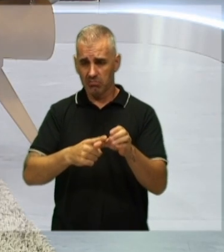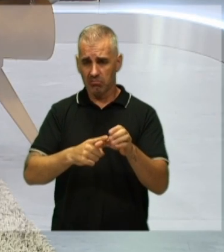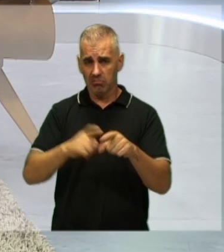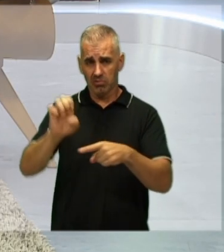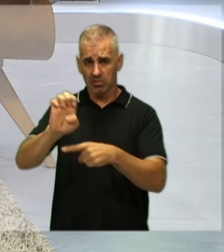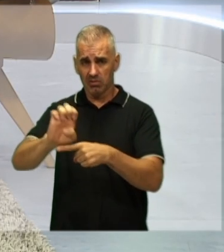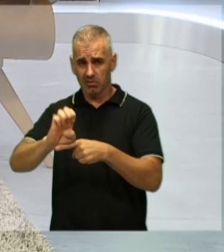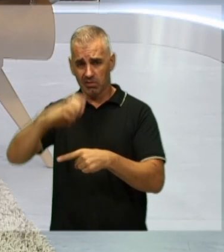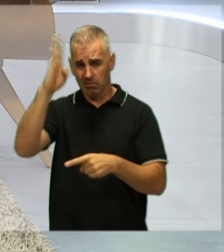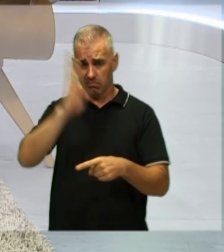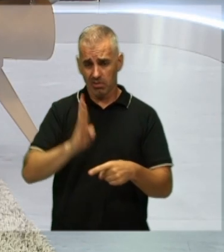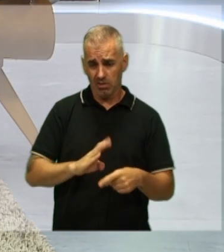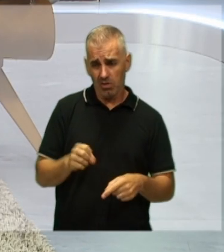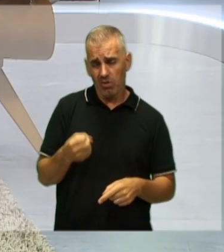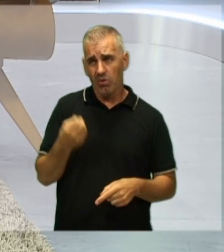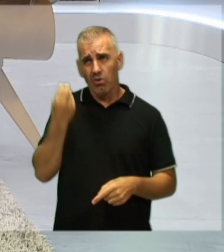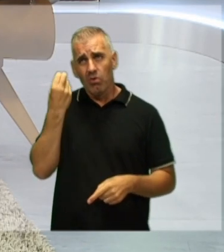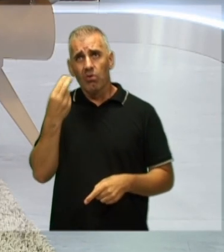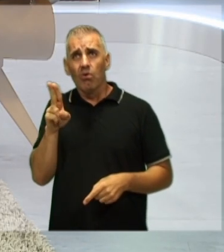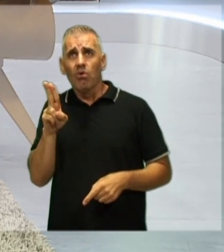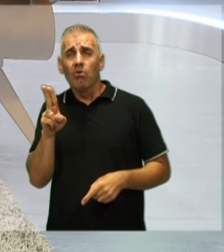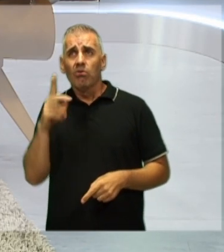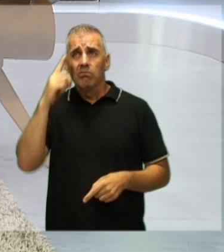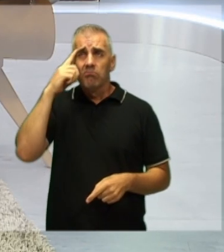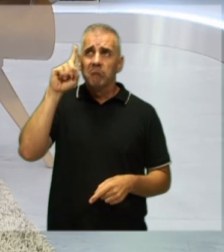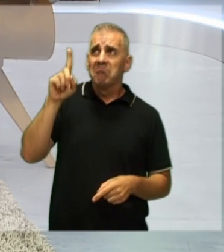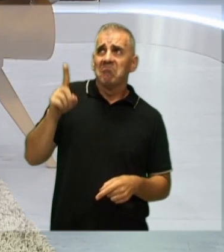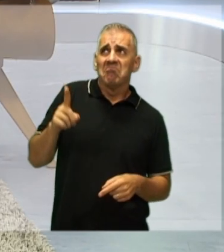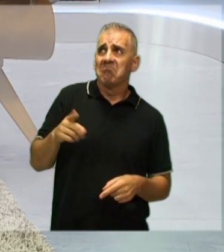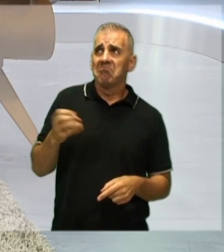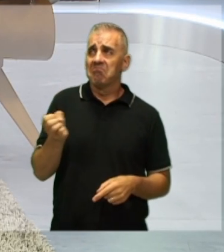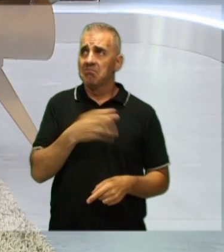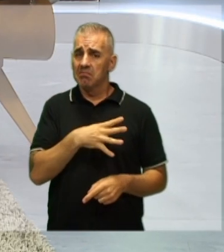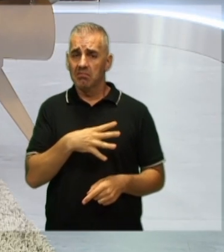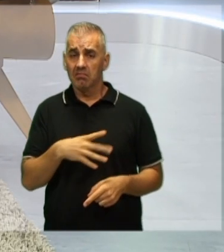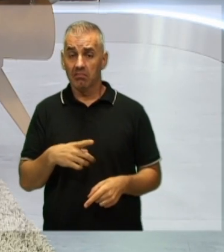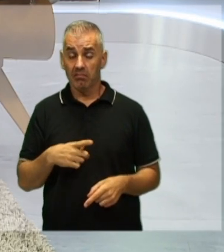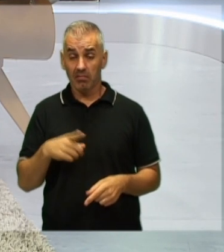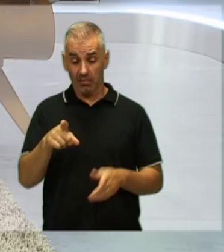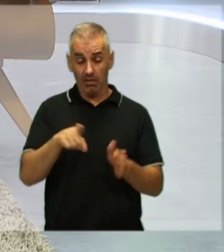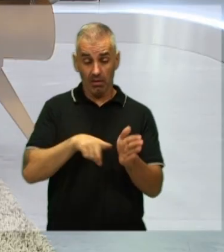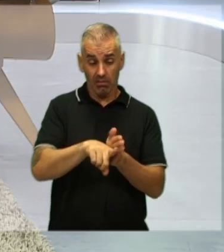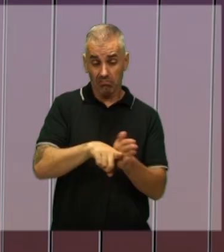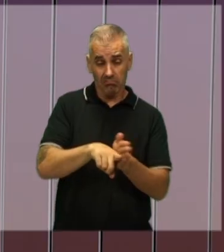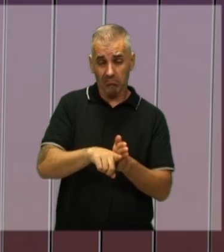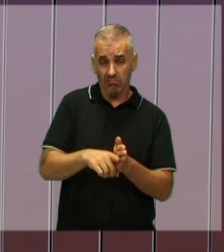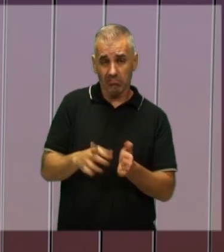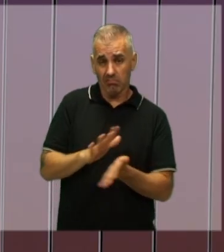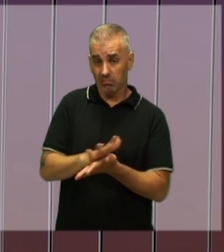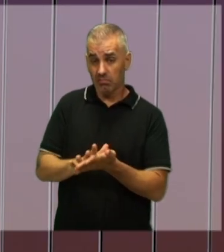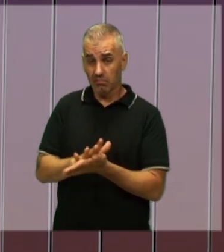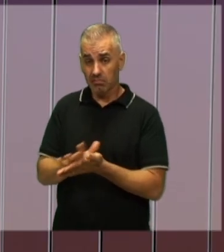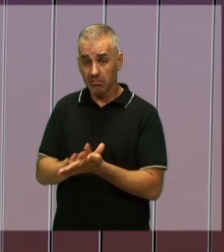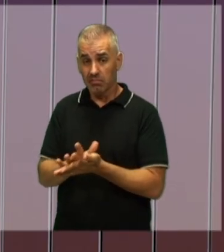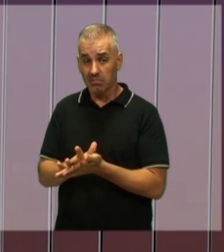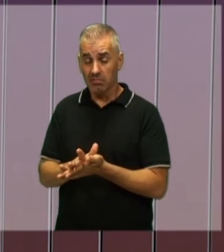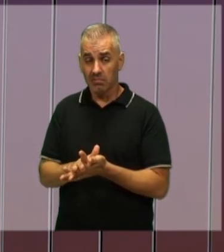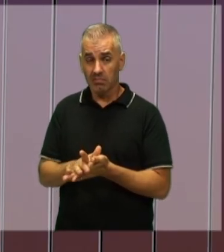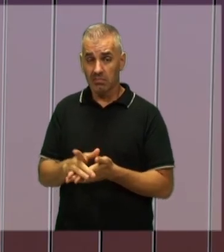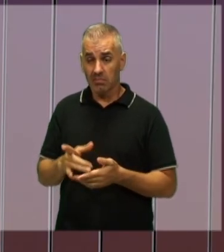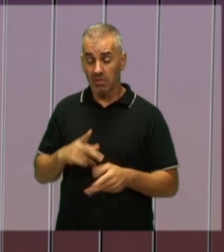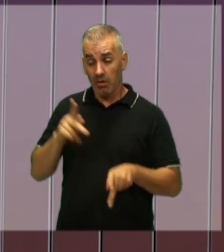país? Ou o senhor surgiu de alguma outra demanda? Na verdade, assim, eu nem pesquisei se há, porque veio uma demanda da